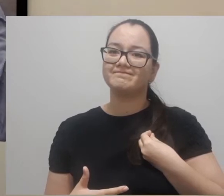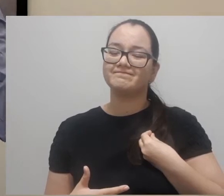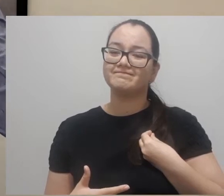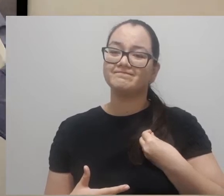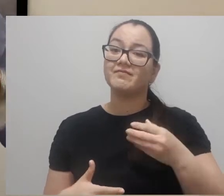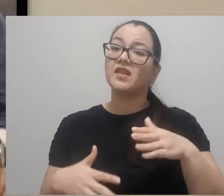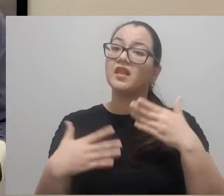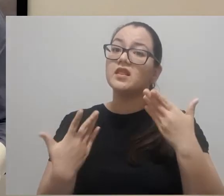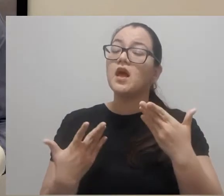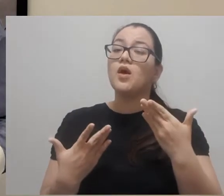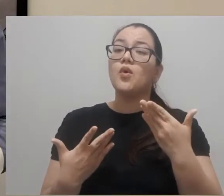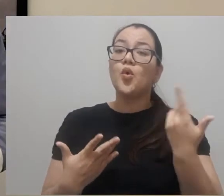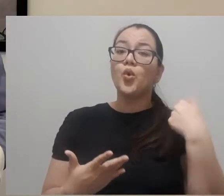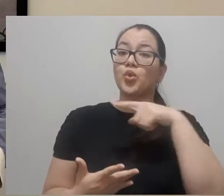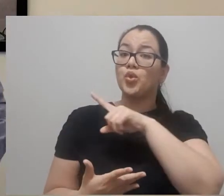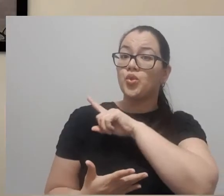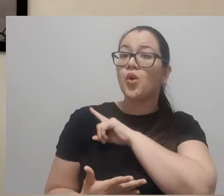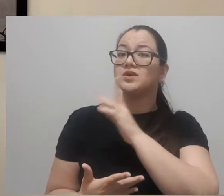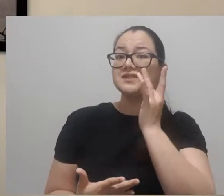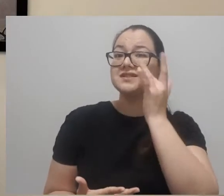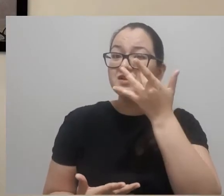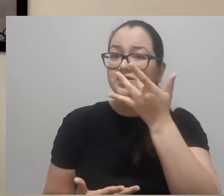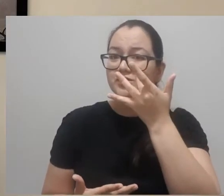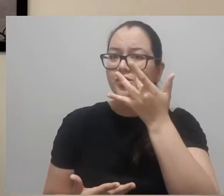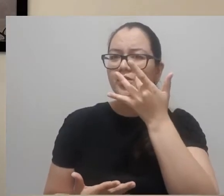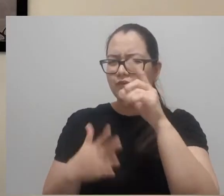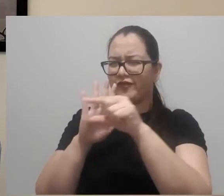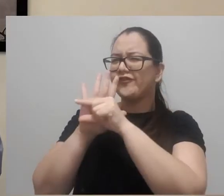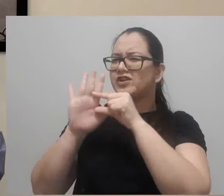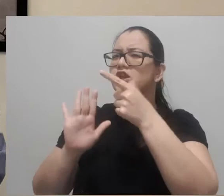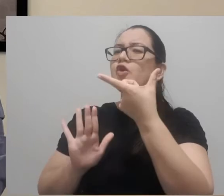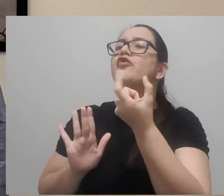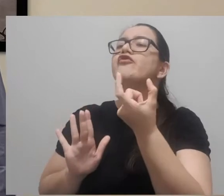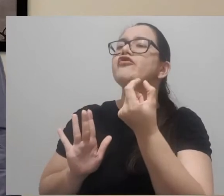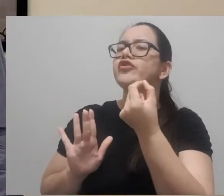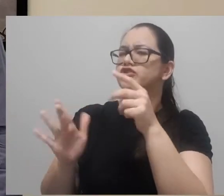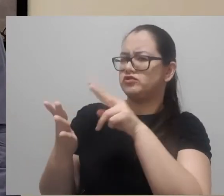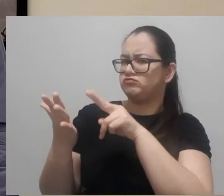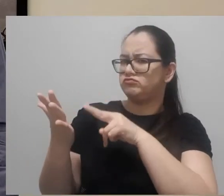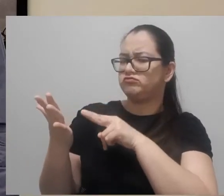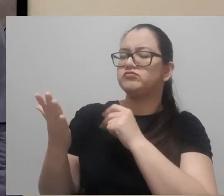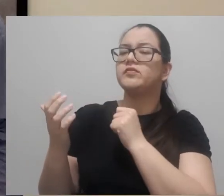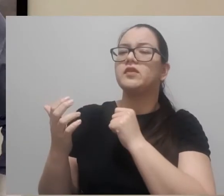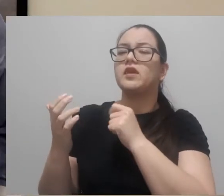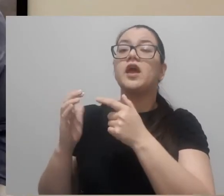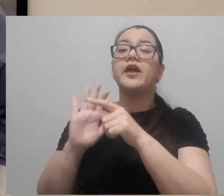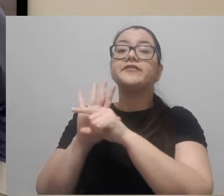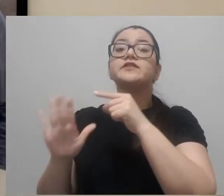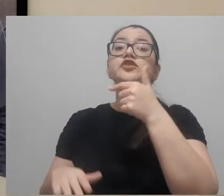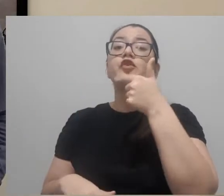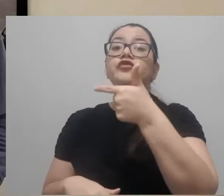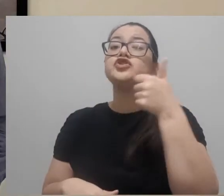os nossos tesouros, você vai ver aqui que o versículo 20, o versículo 21, ele fala uma coisa